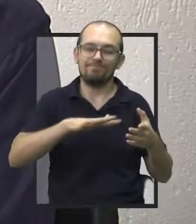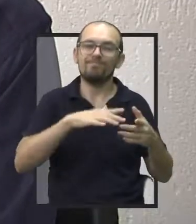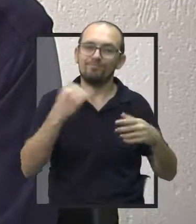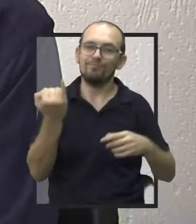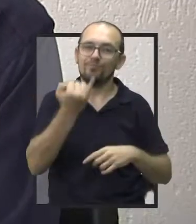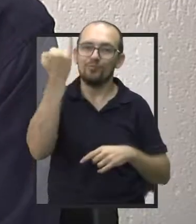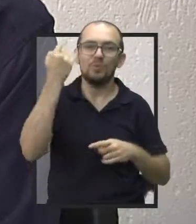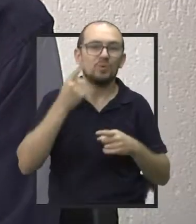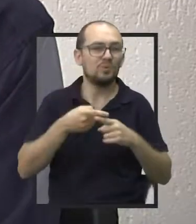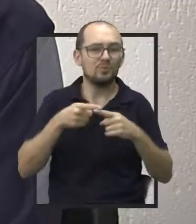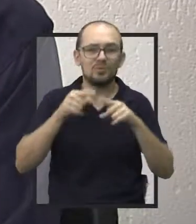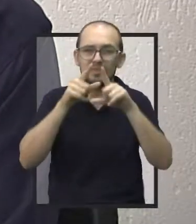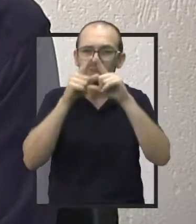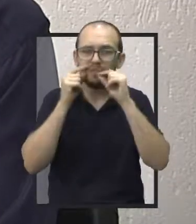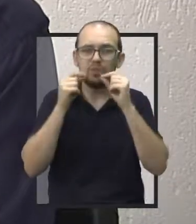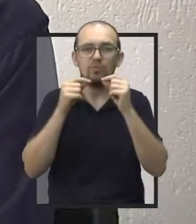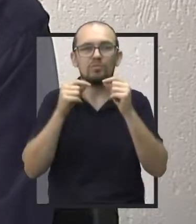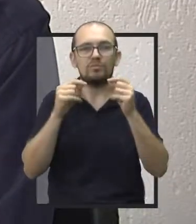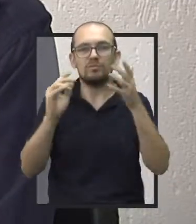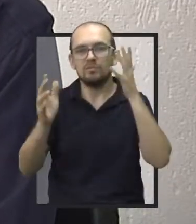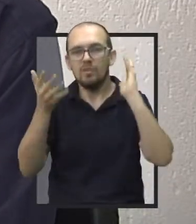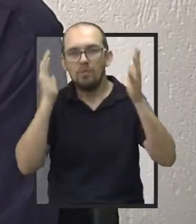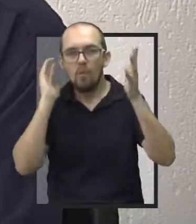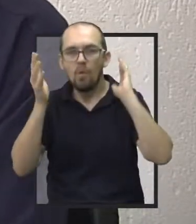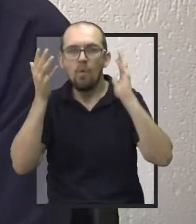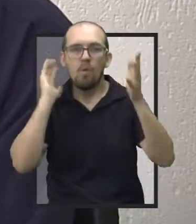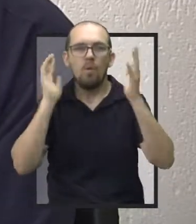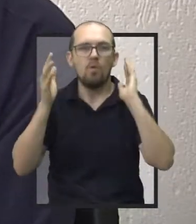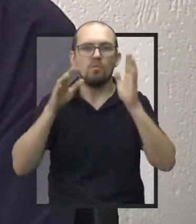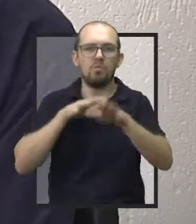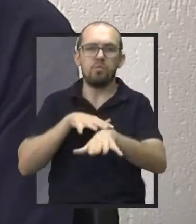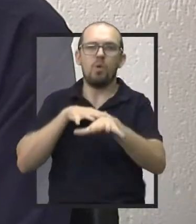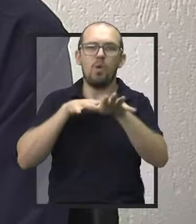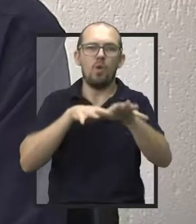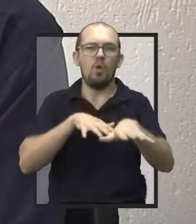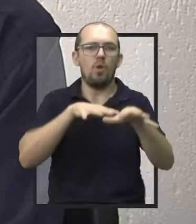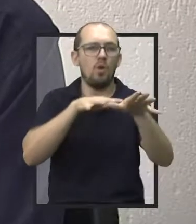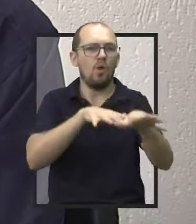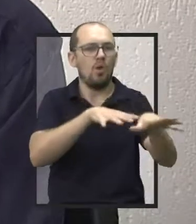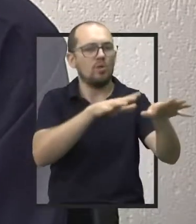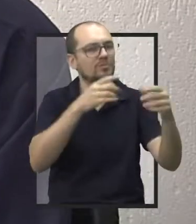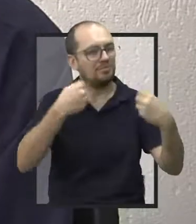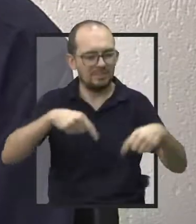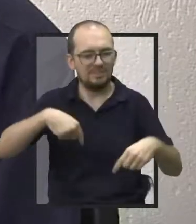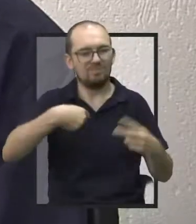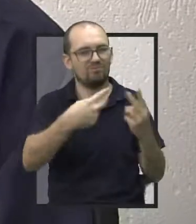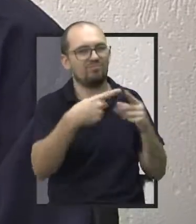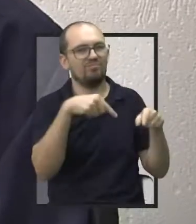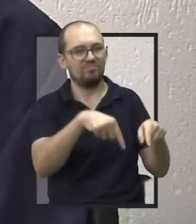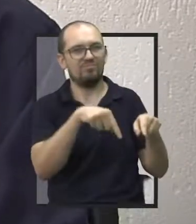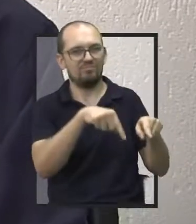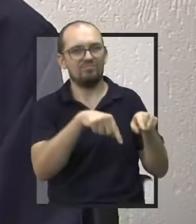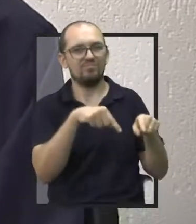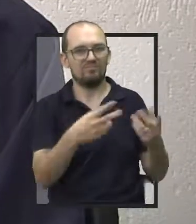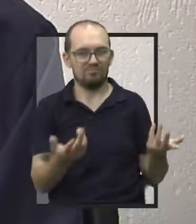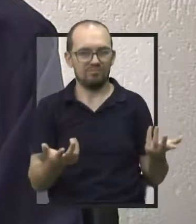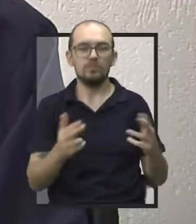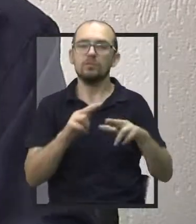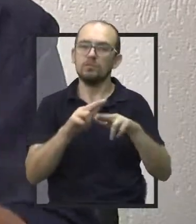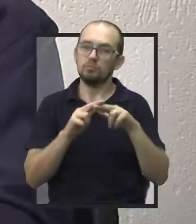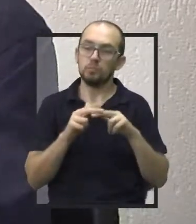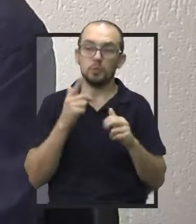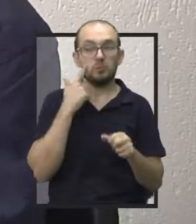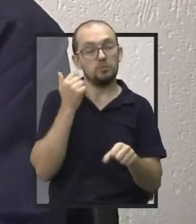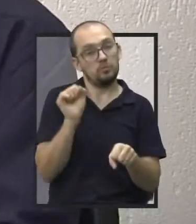o escoamento da safra da produção e nós temos na nossa agricultura então diante desse requerimento e nós vamos